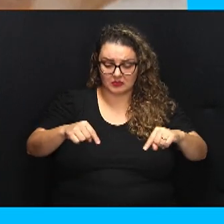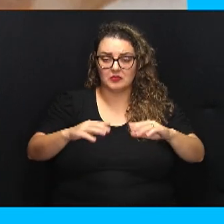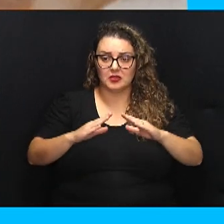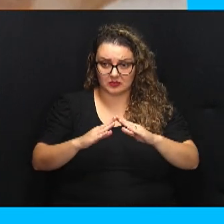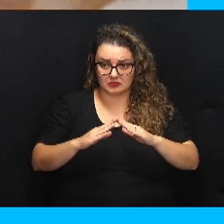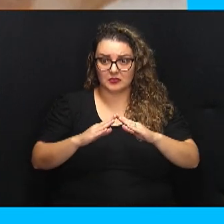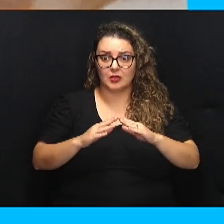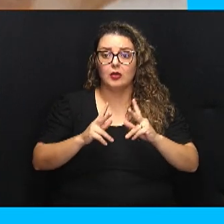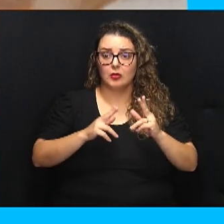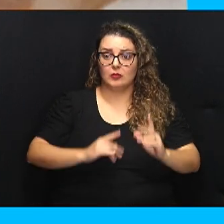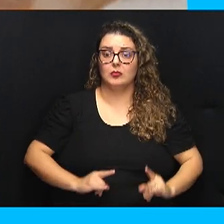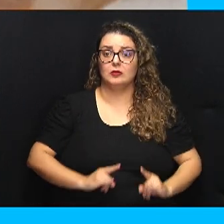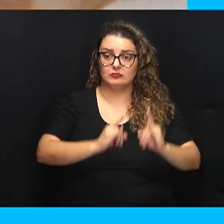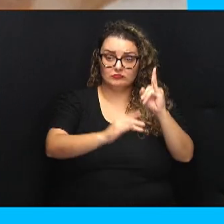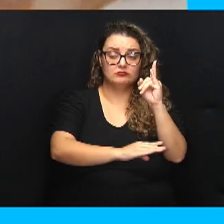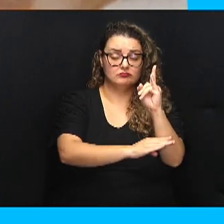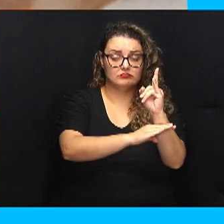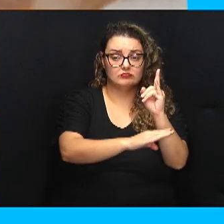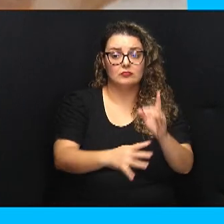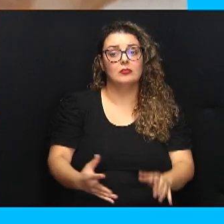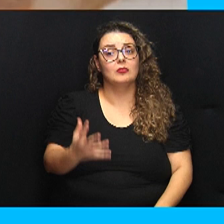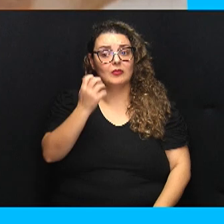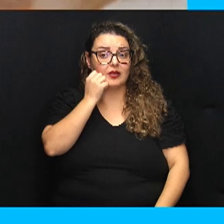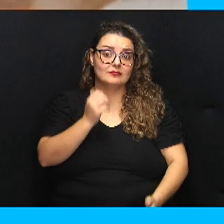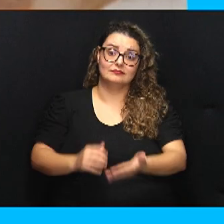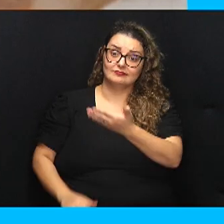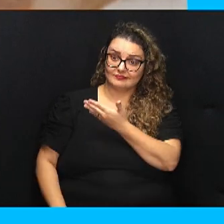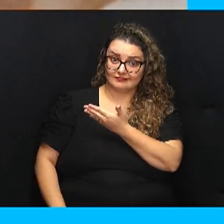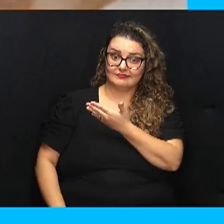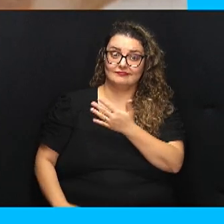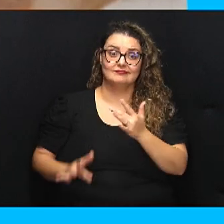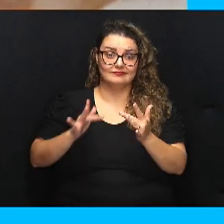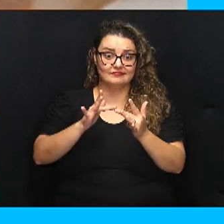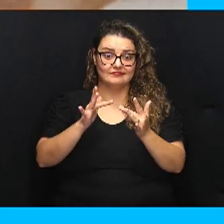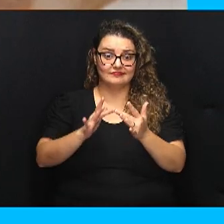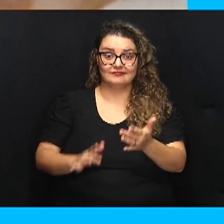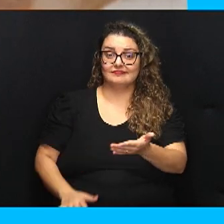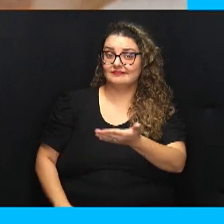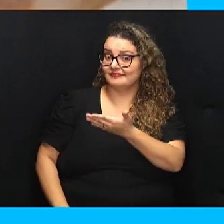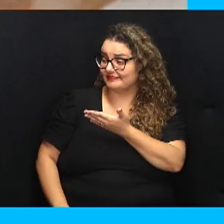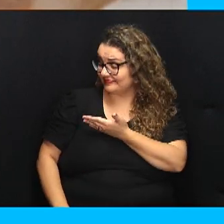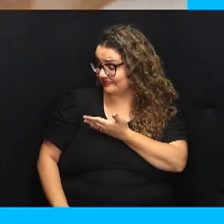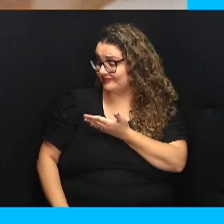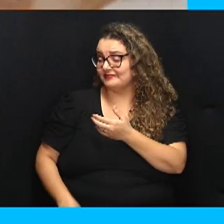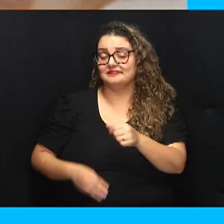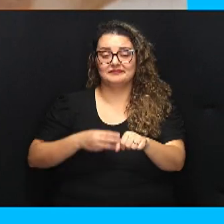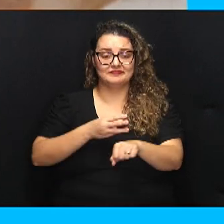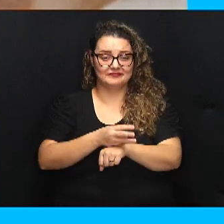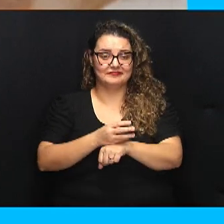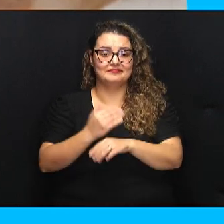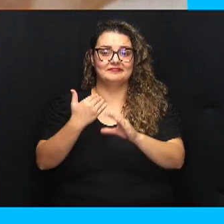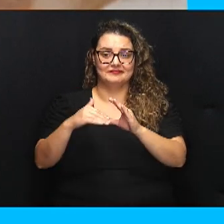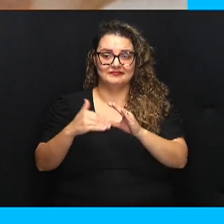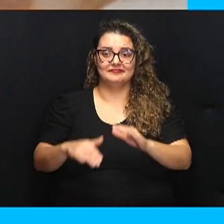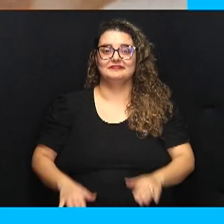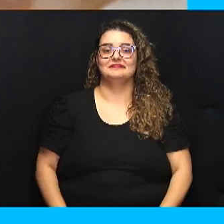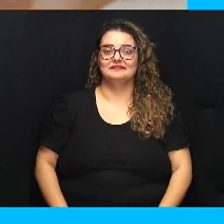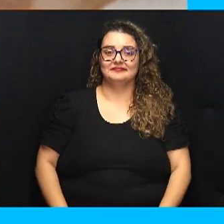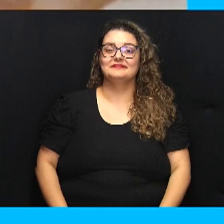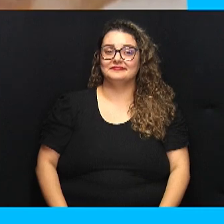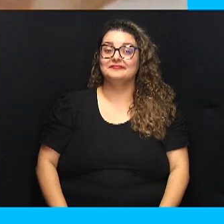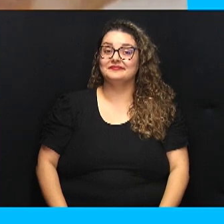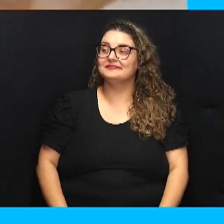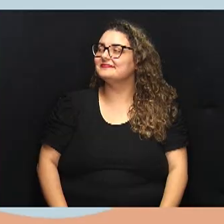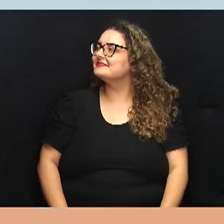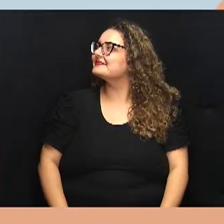em apartamentos. Para adotar o Juninho, basta falar com o Alan Bazani no e-mail e também no WhatsApp que aparecem aí no